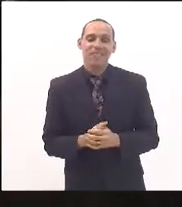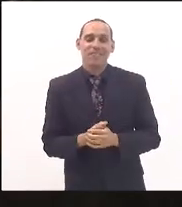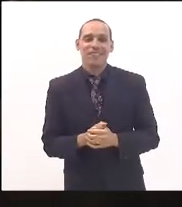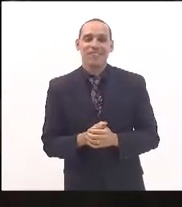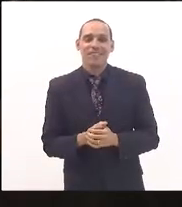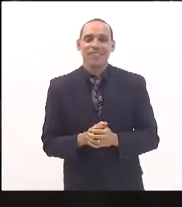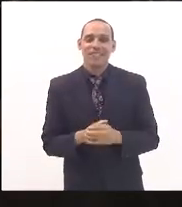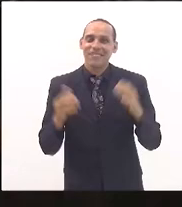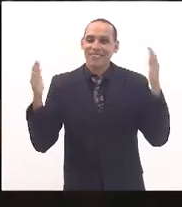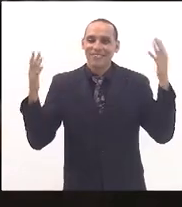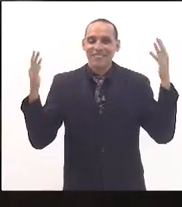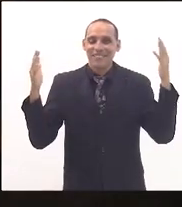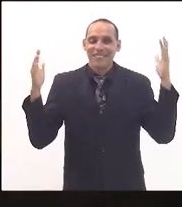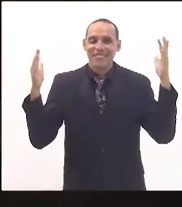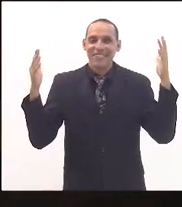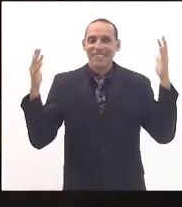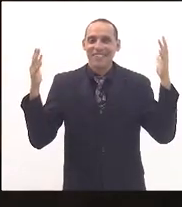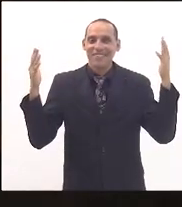você obrigado